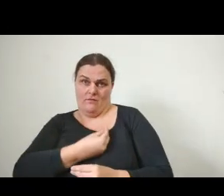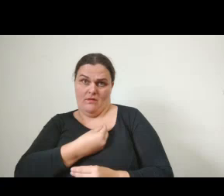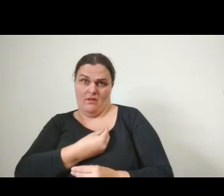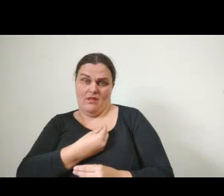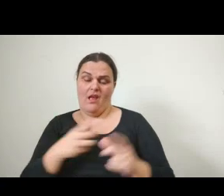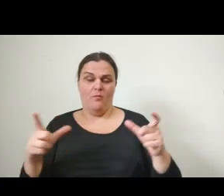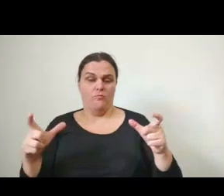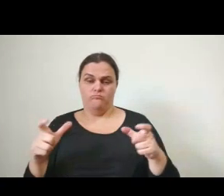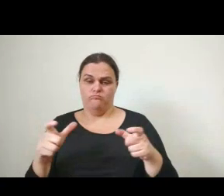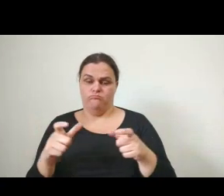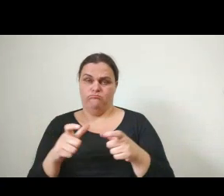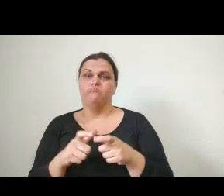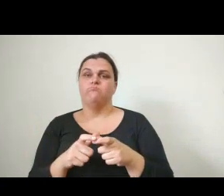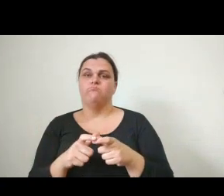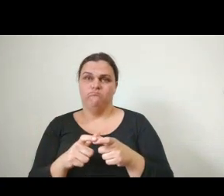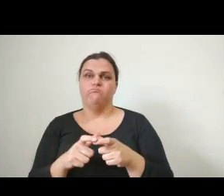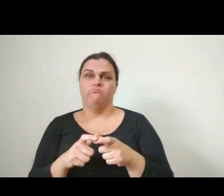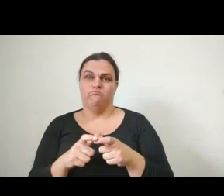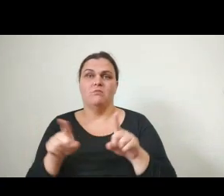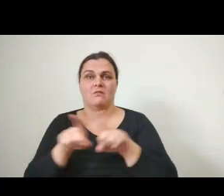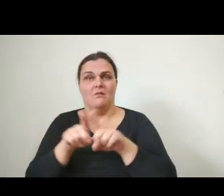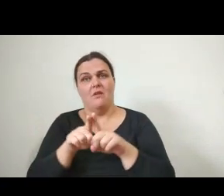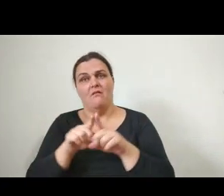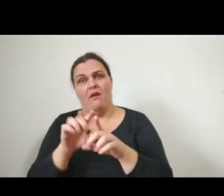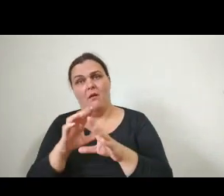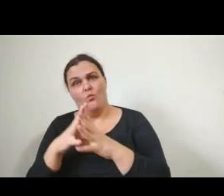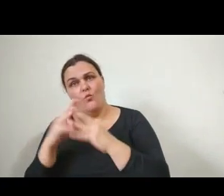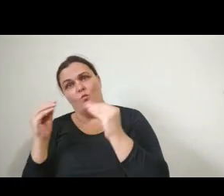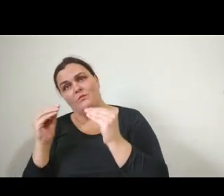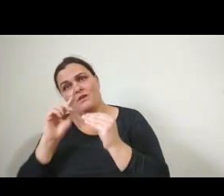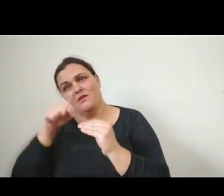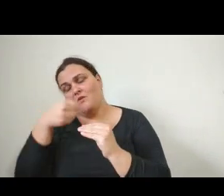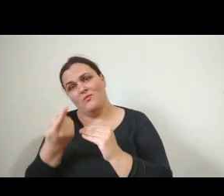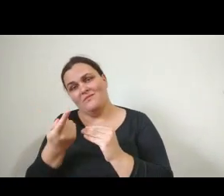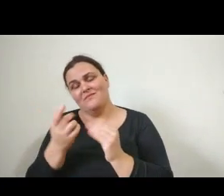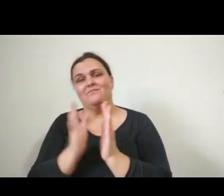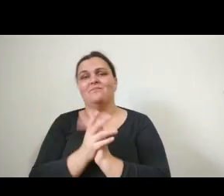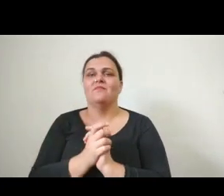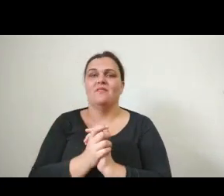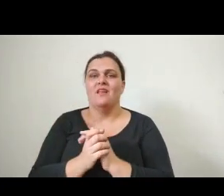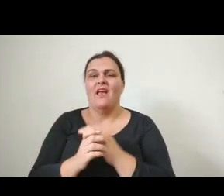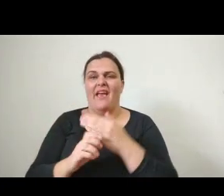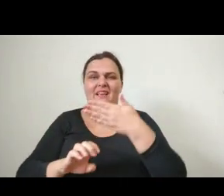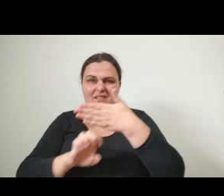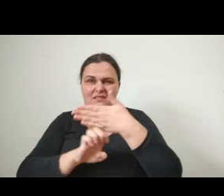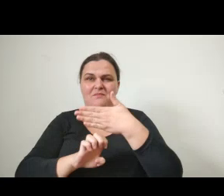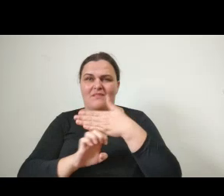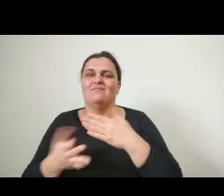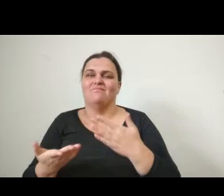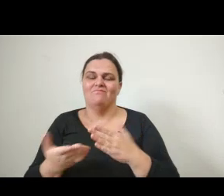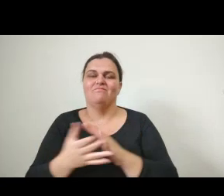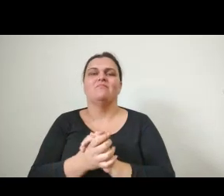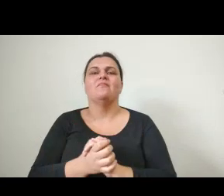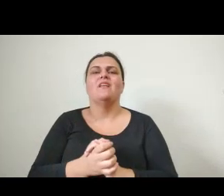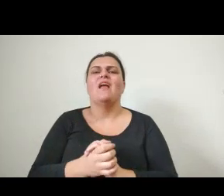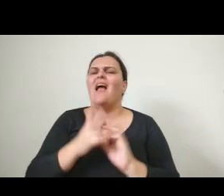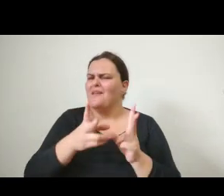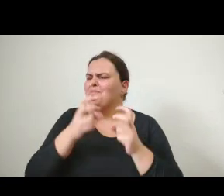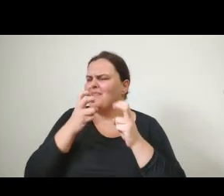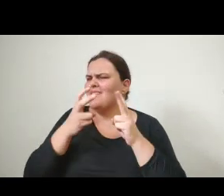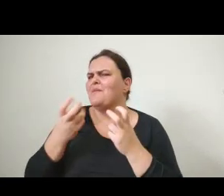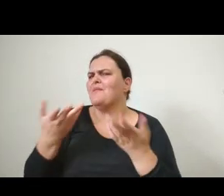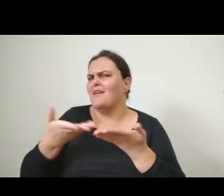A gente já vive, né, uma época de extinção em massa, uma época onde um grande